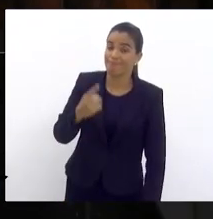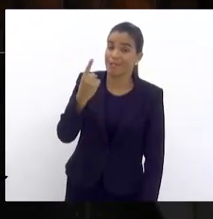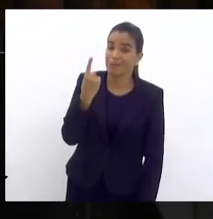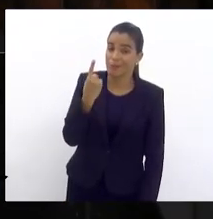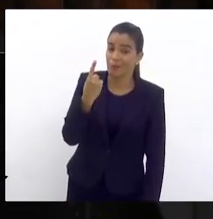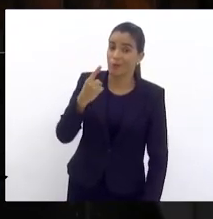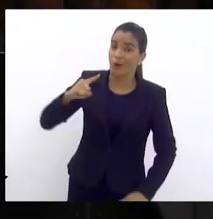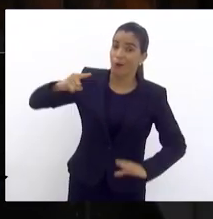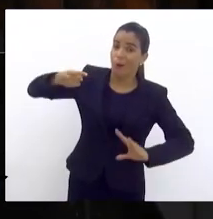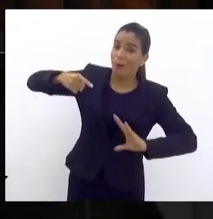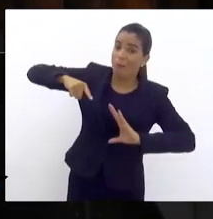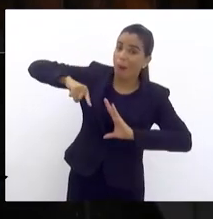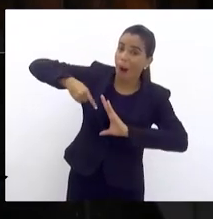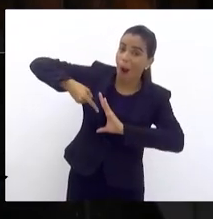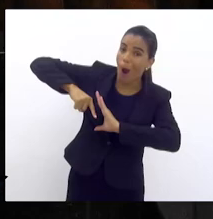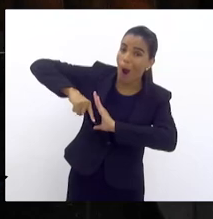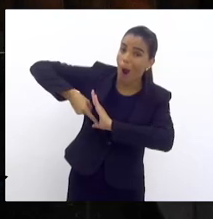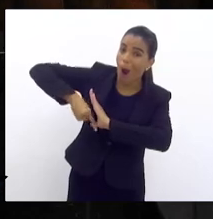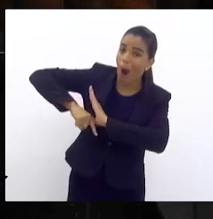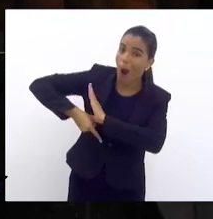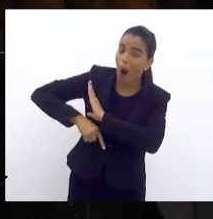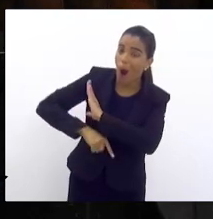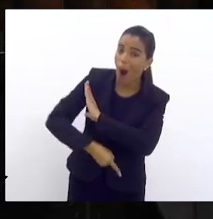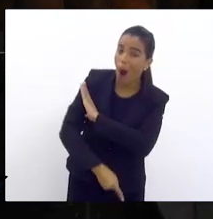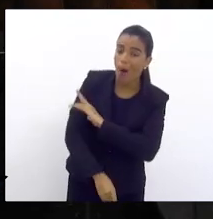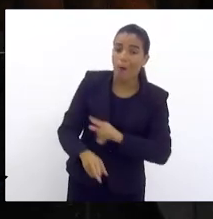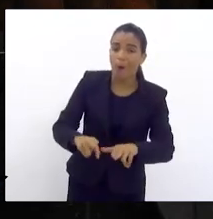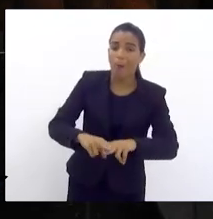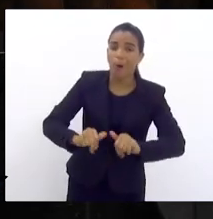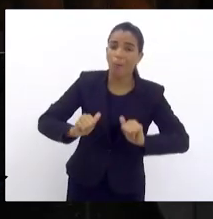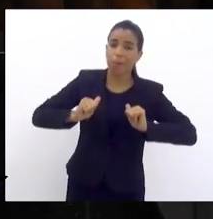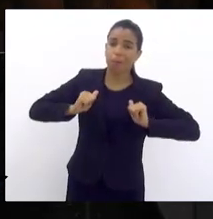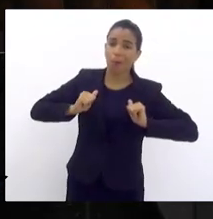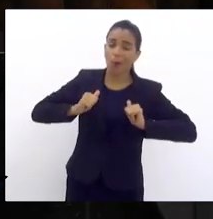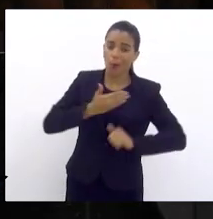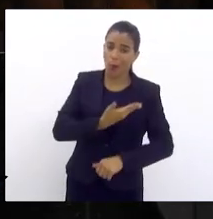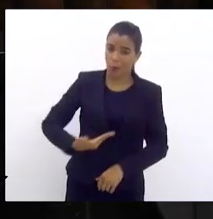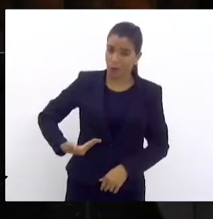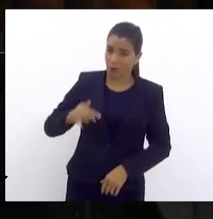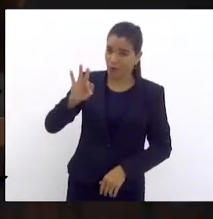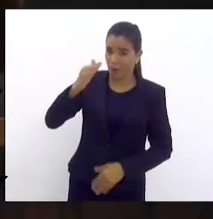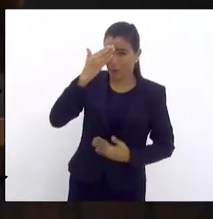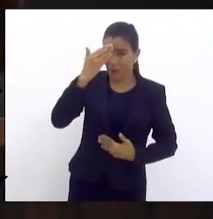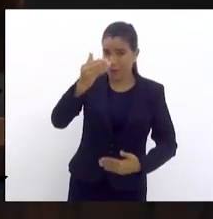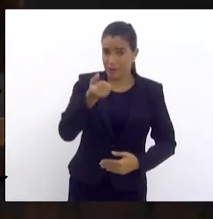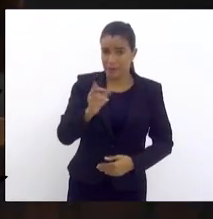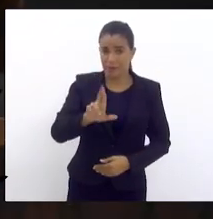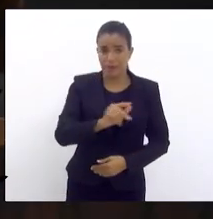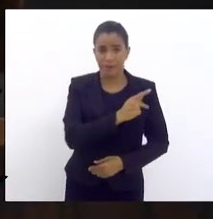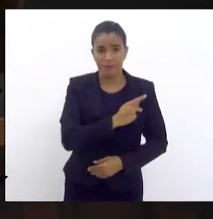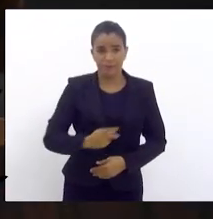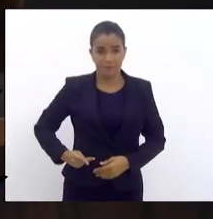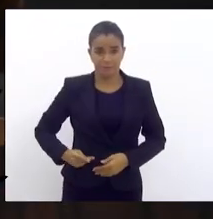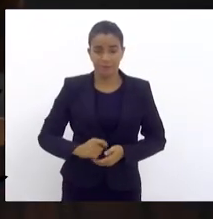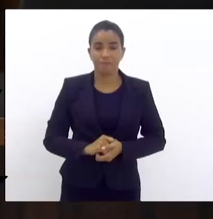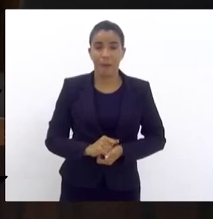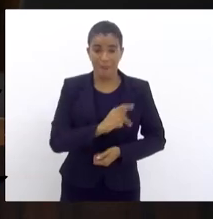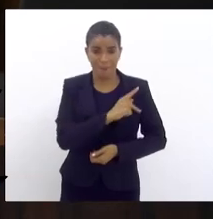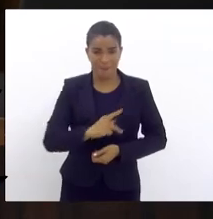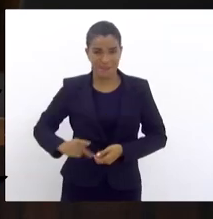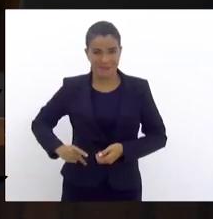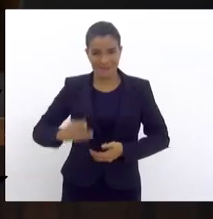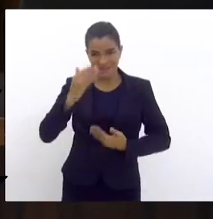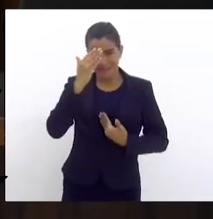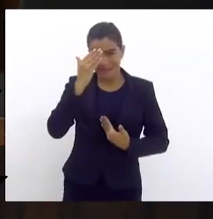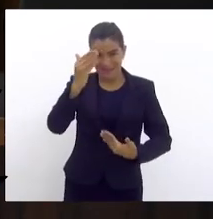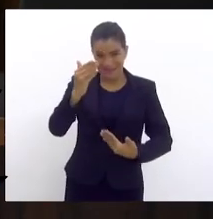simburaca por uma inação do governo federal tá obrigado senhora agradece